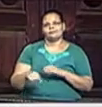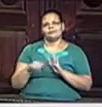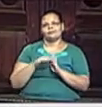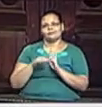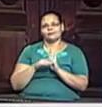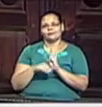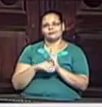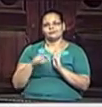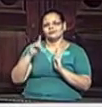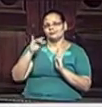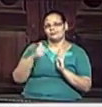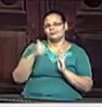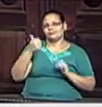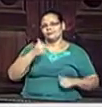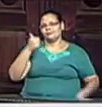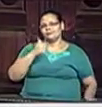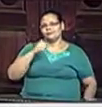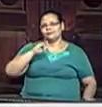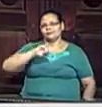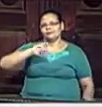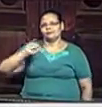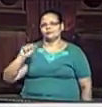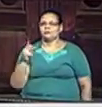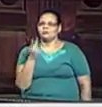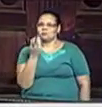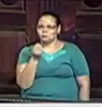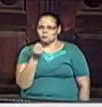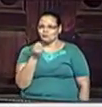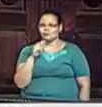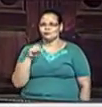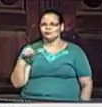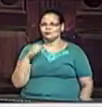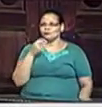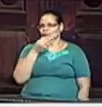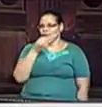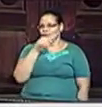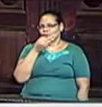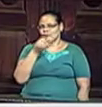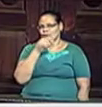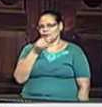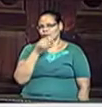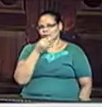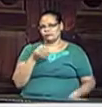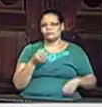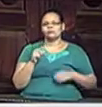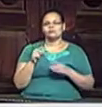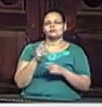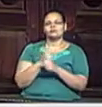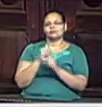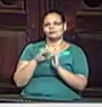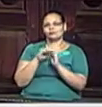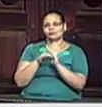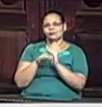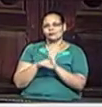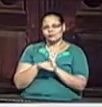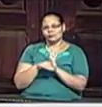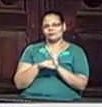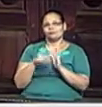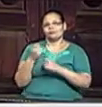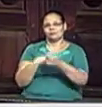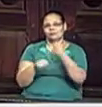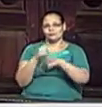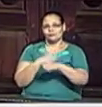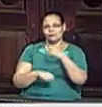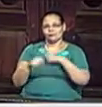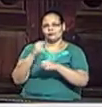é, 1º de junho, o parecer prévio das contas de gestão